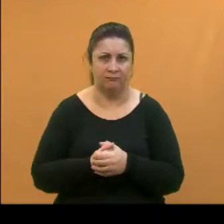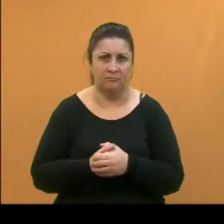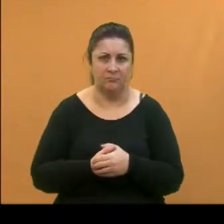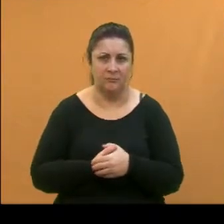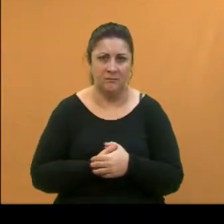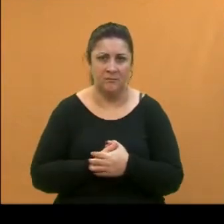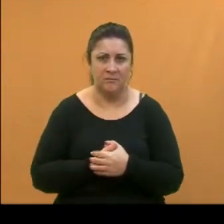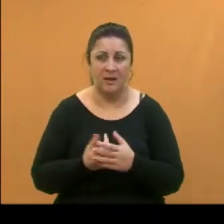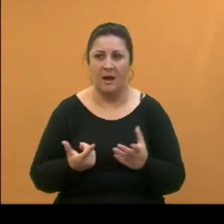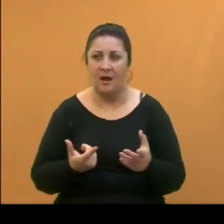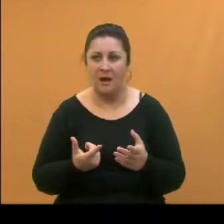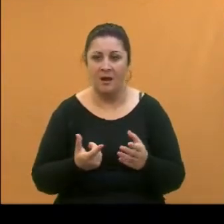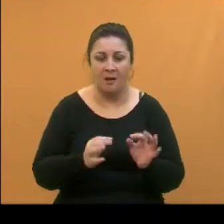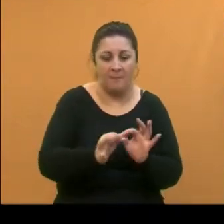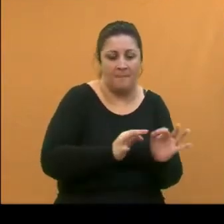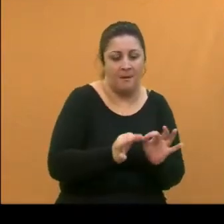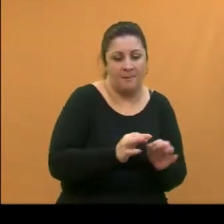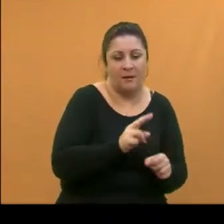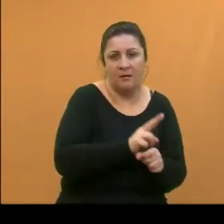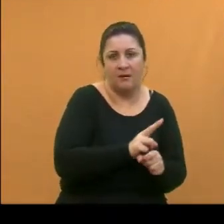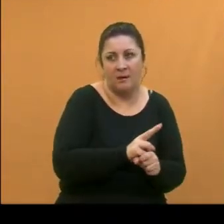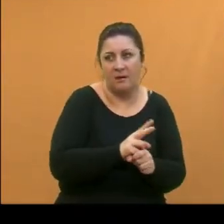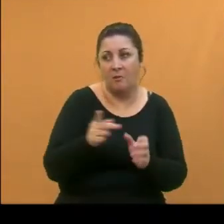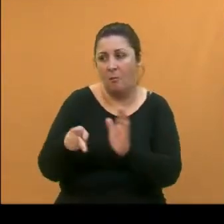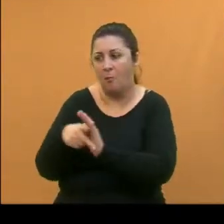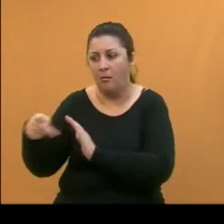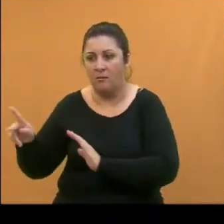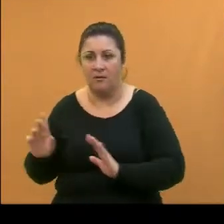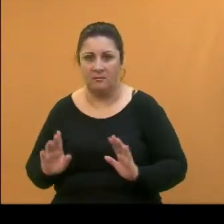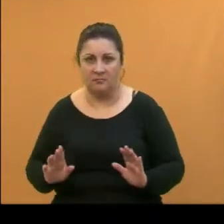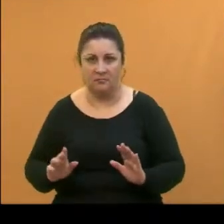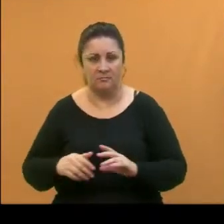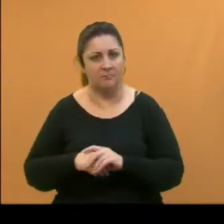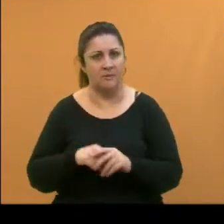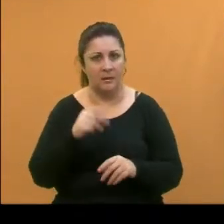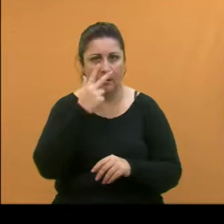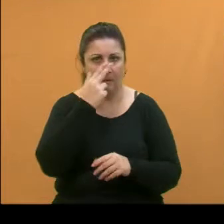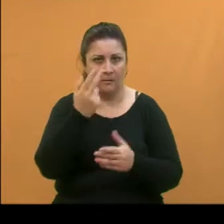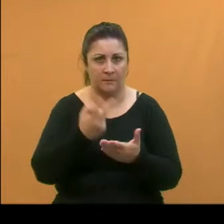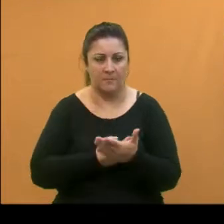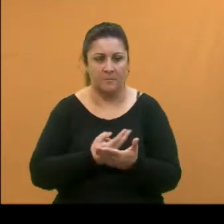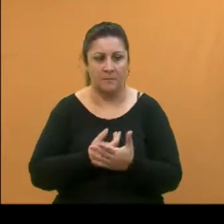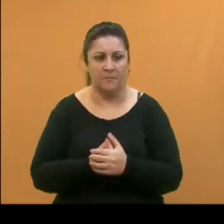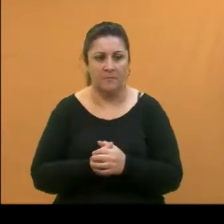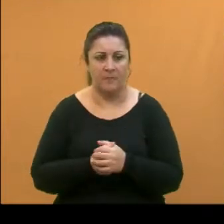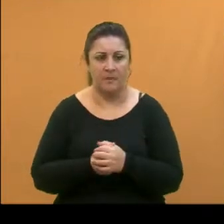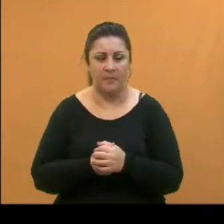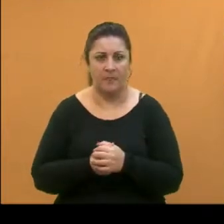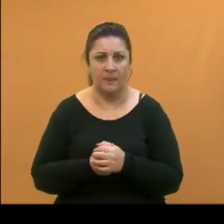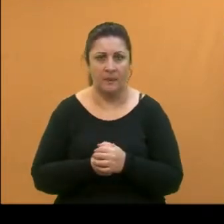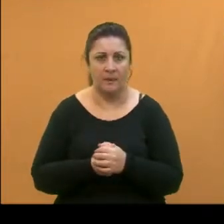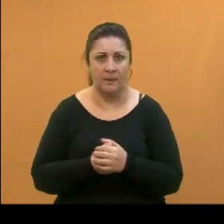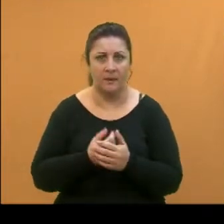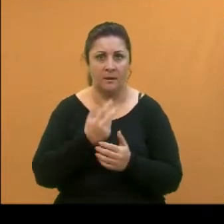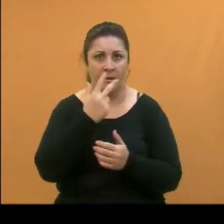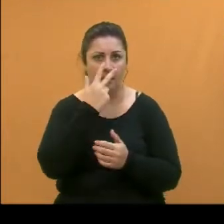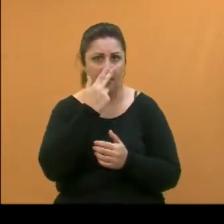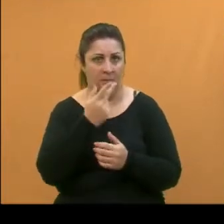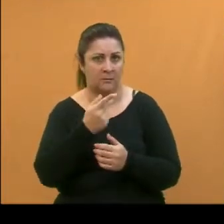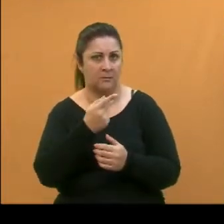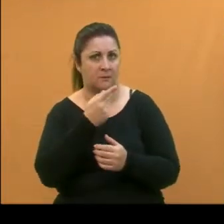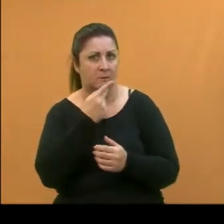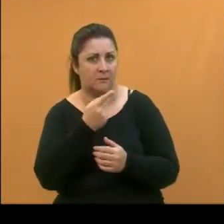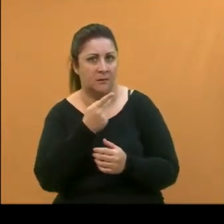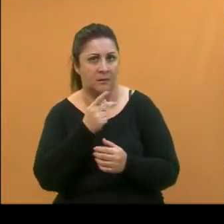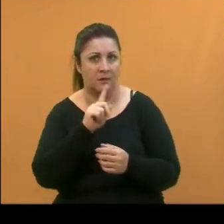eu criei um cargo para aquela pessoa, e eu acho que aí está equivocado. Acho que eu falei, não adianta a